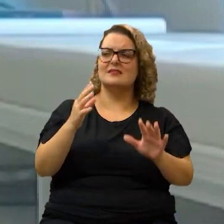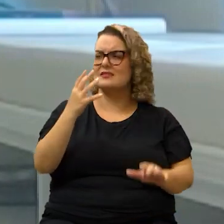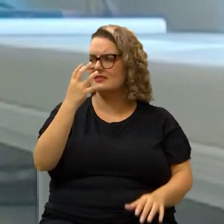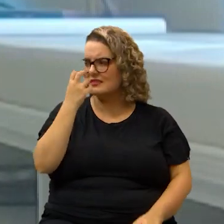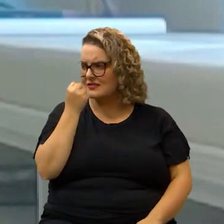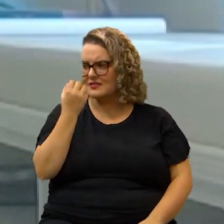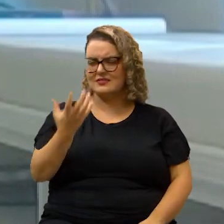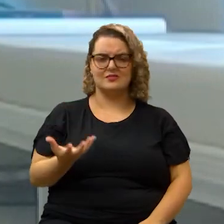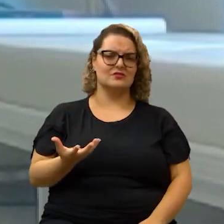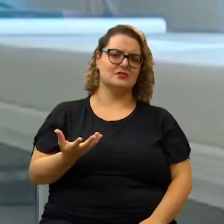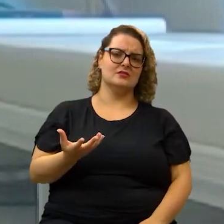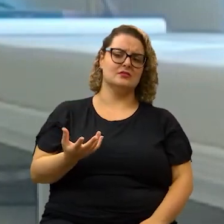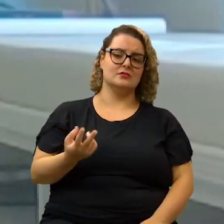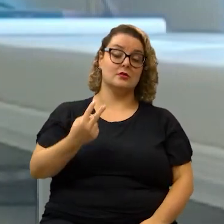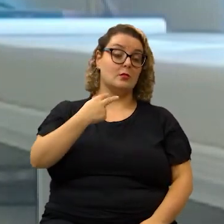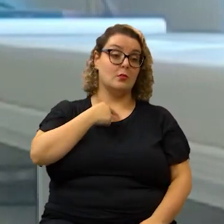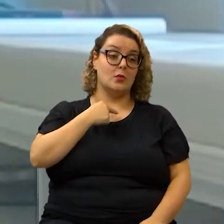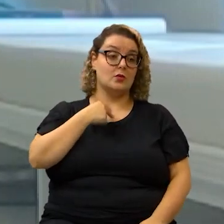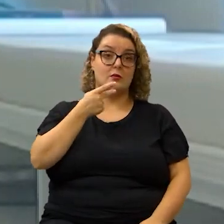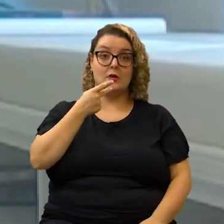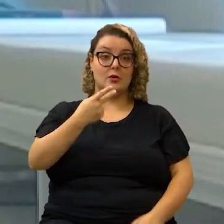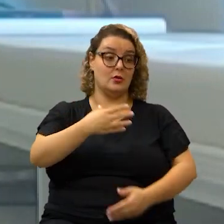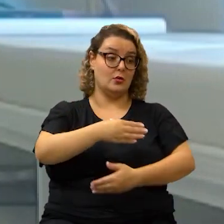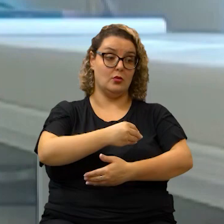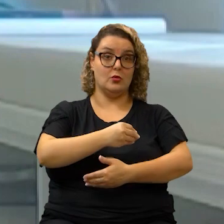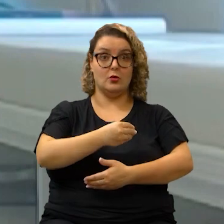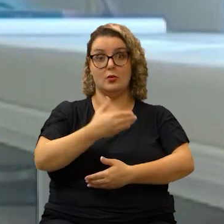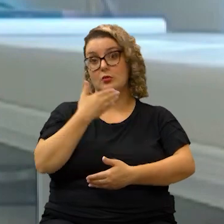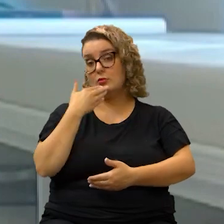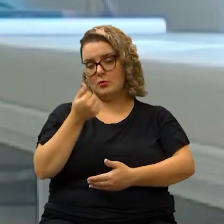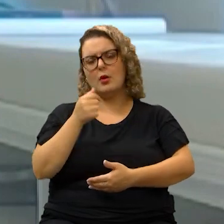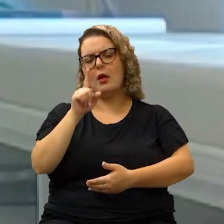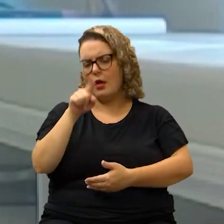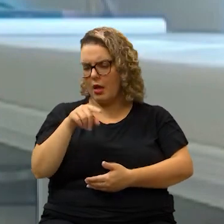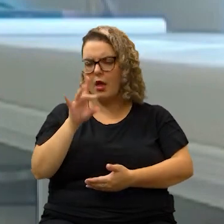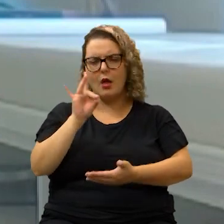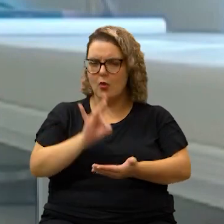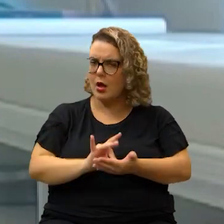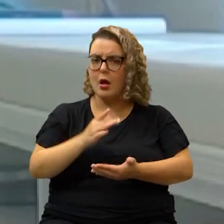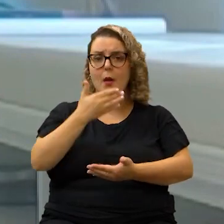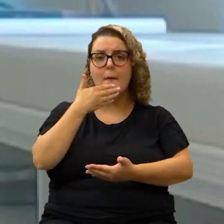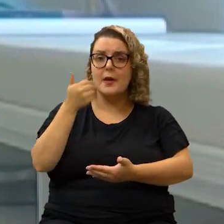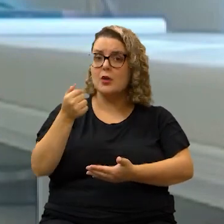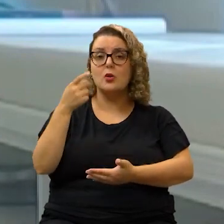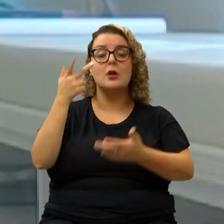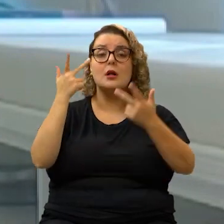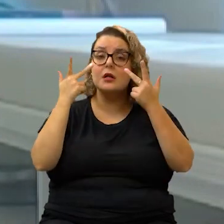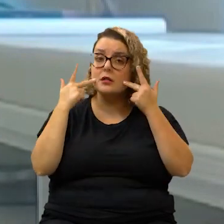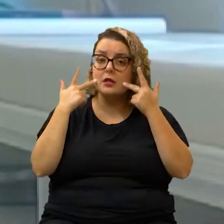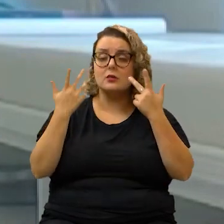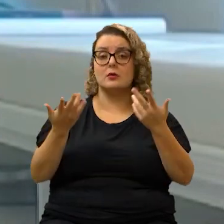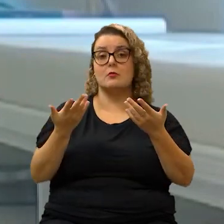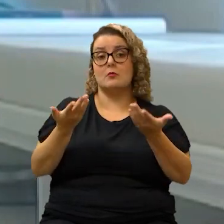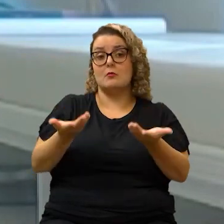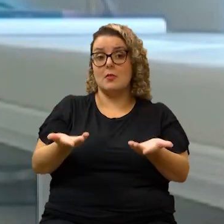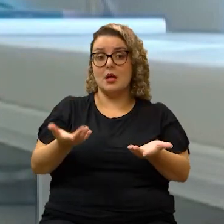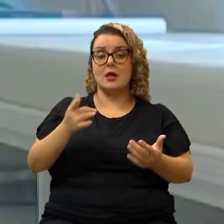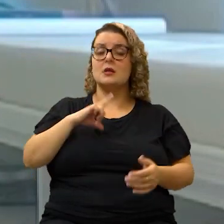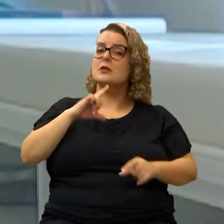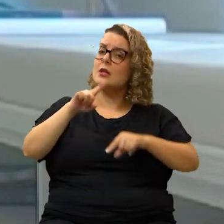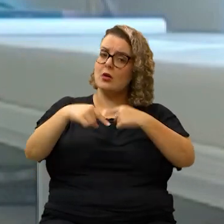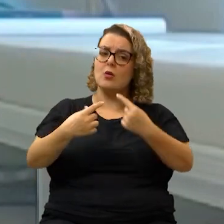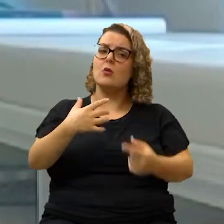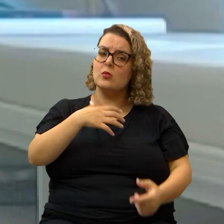realmente é, mas existem outras formas de compensar, que são essas que a gente falou,